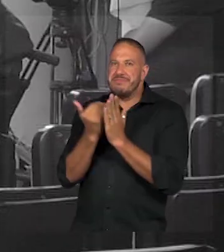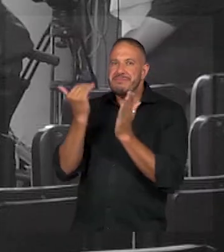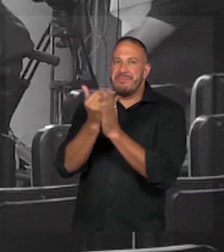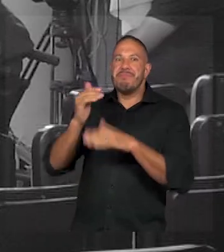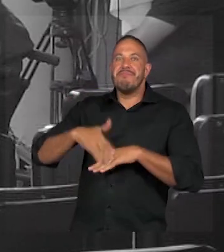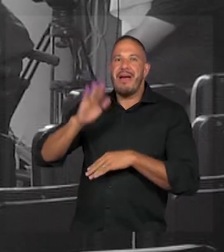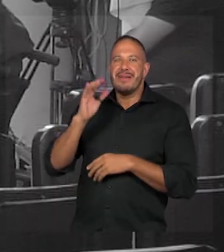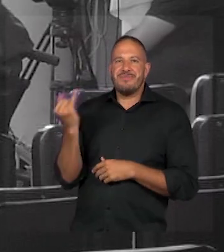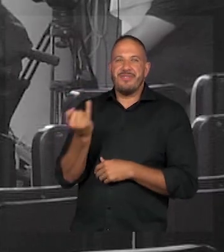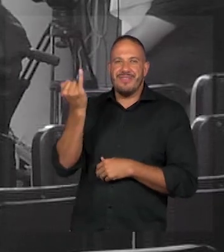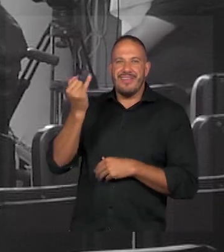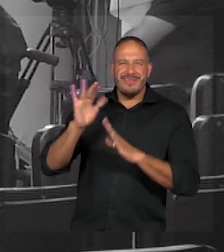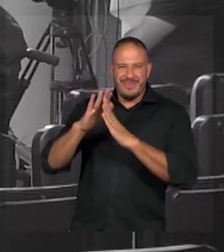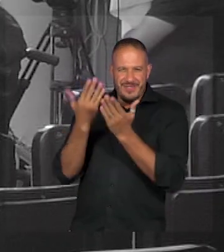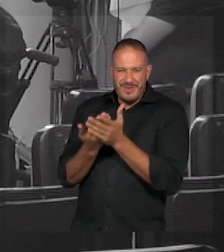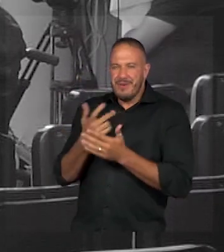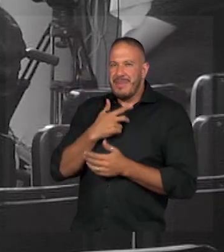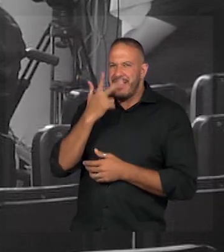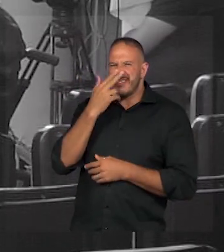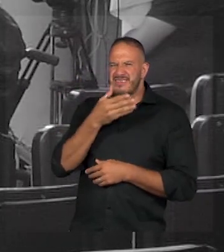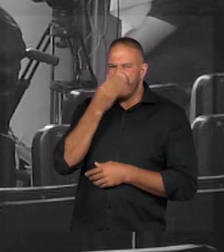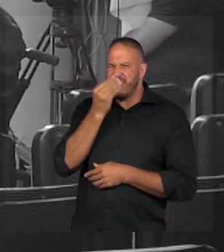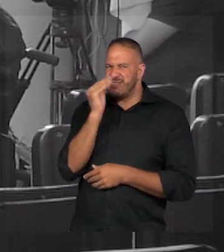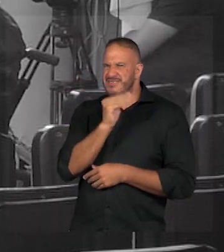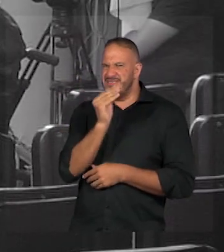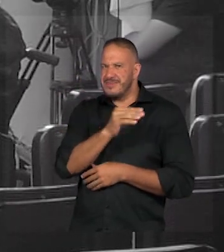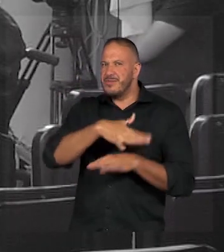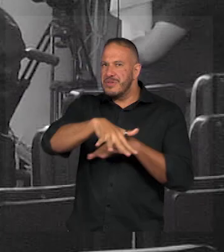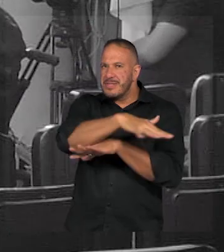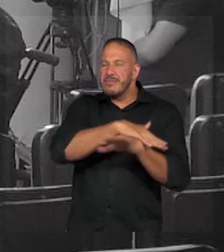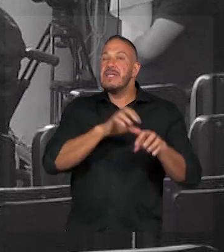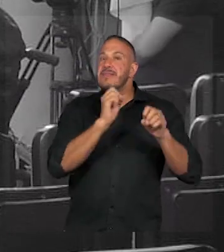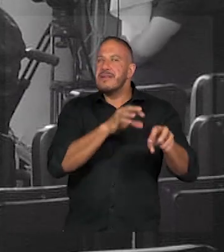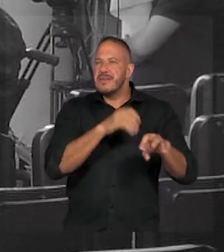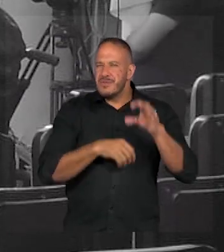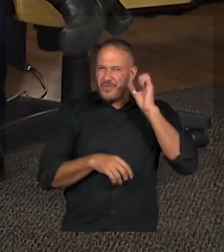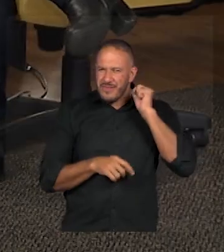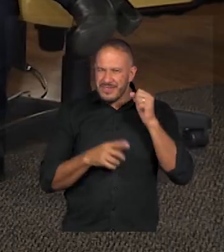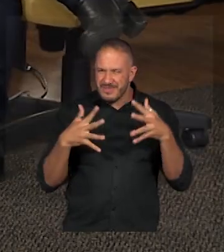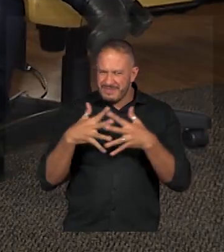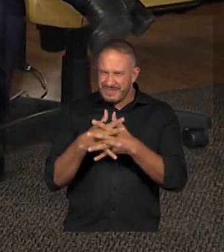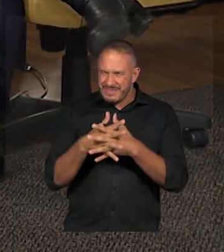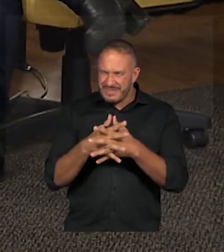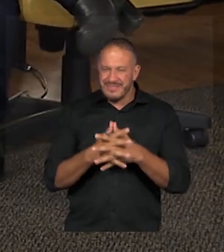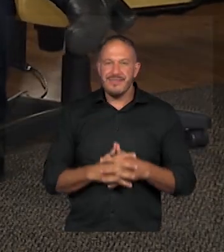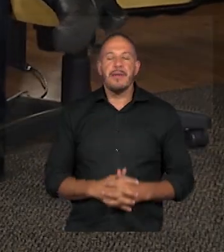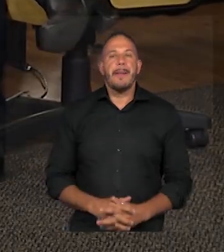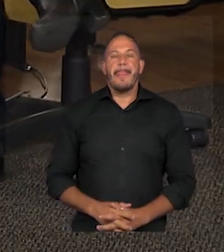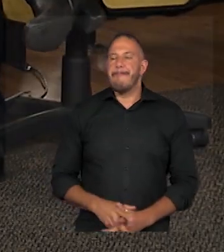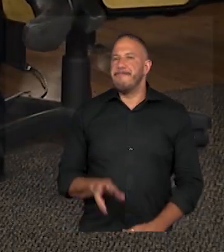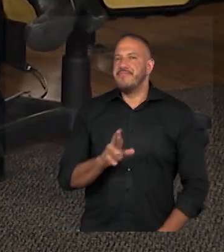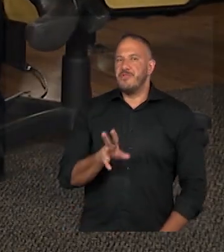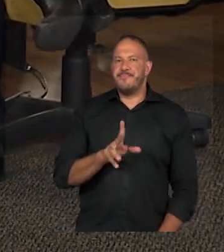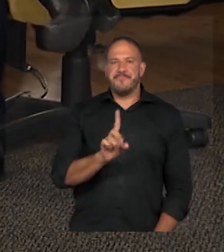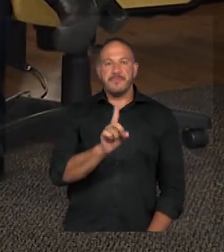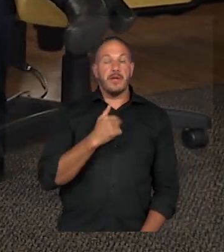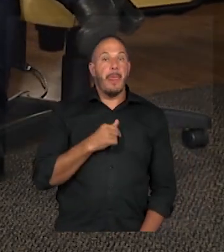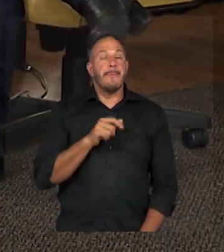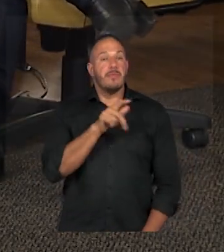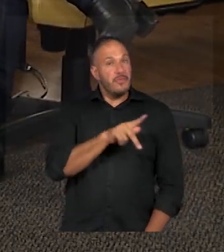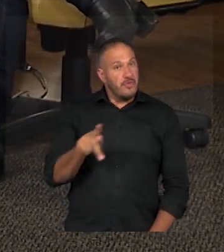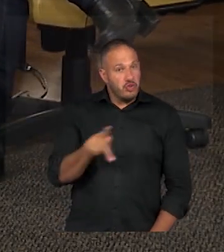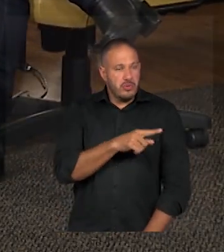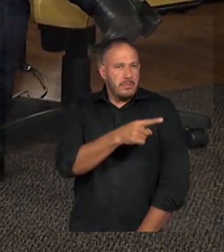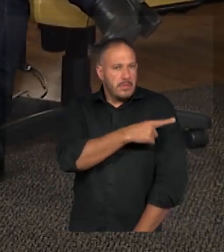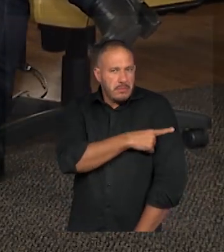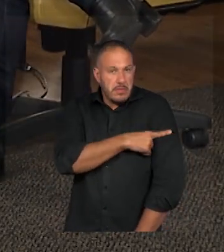escola, ele esquecer um pouquinho a dinâmica de aula para os outros? Não, o professor de 1º ao 5º ano é